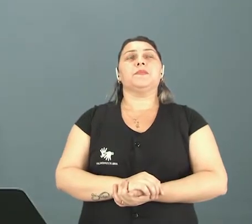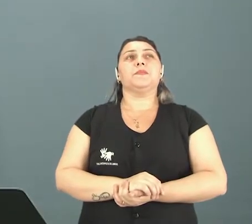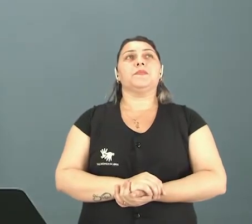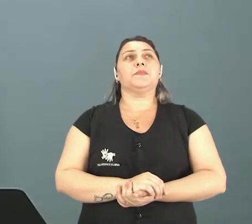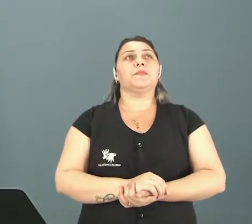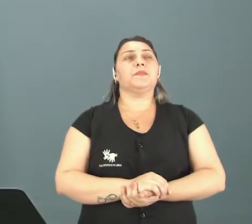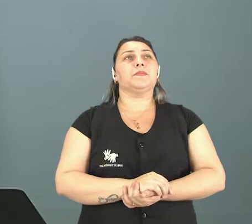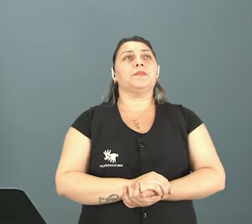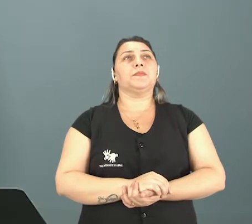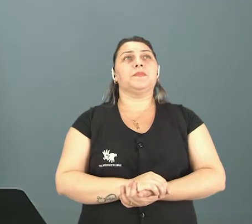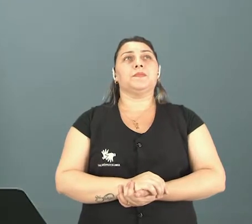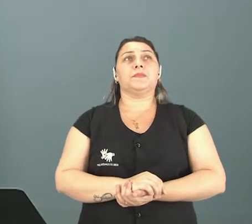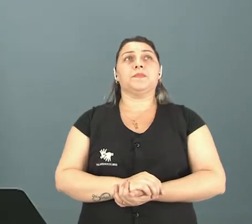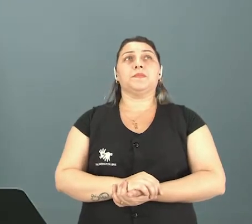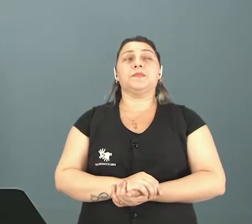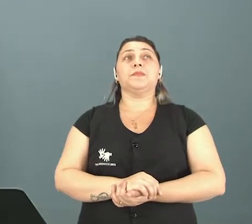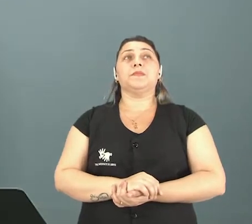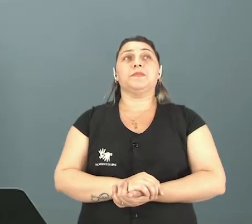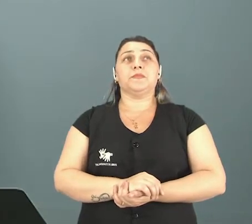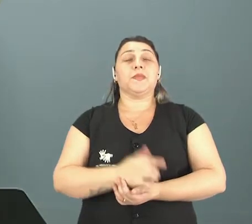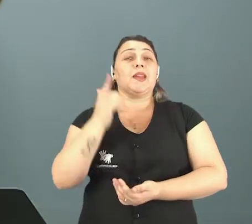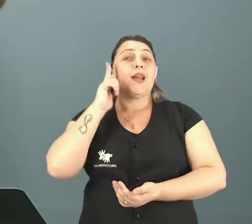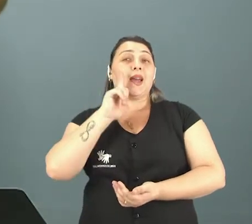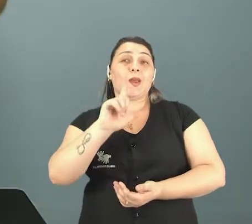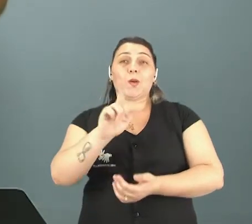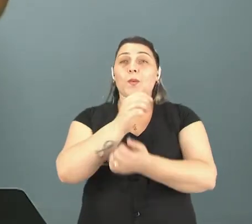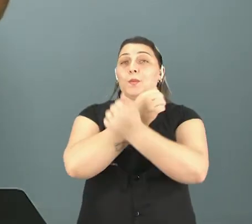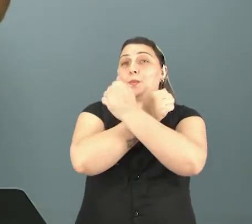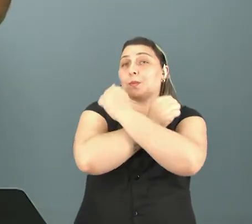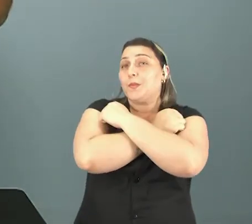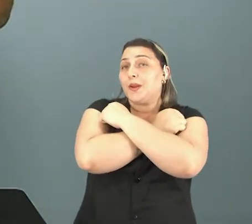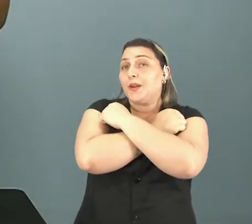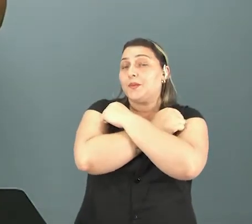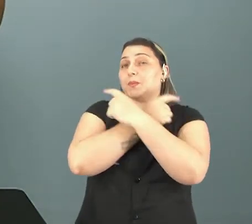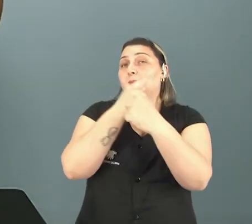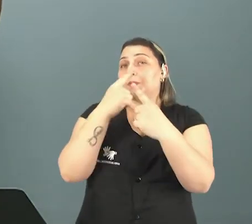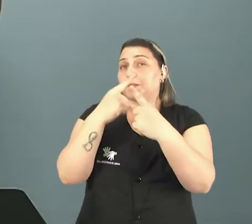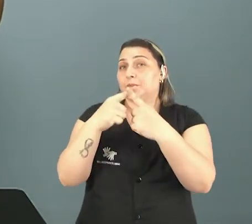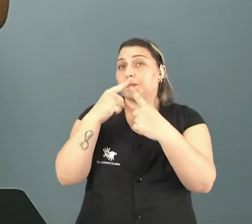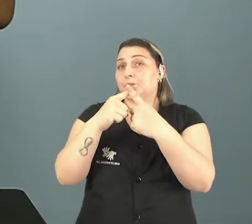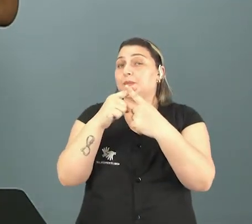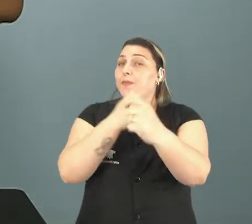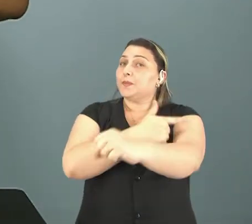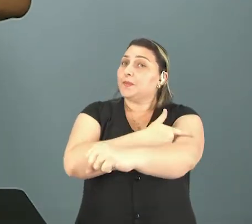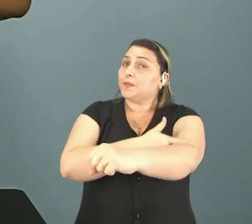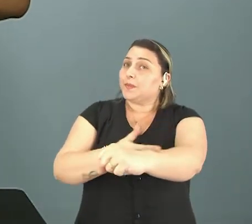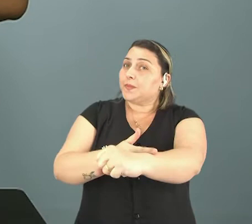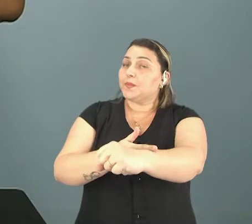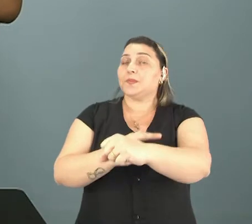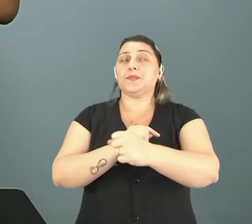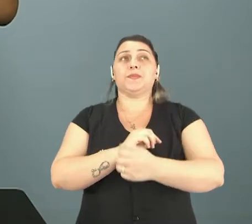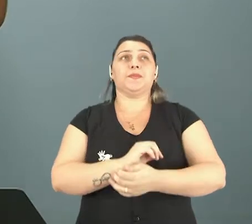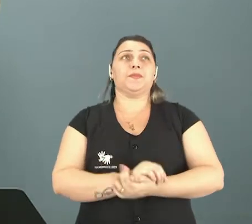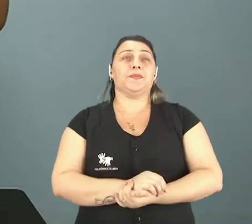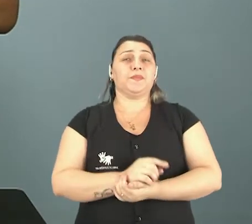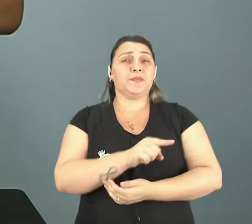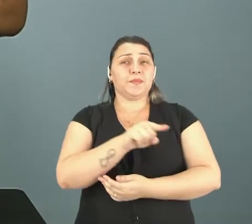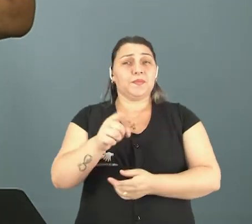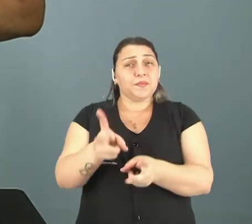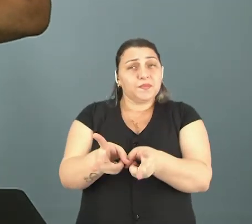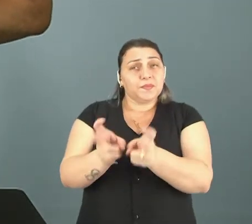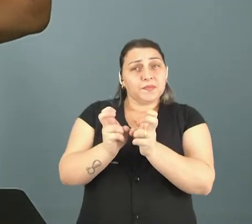dessa maravilhosa ação, ainda ganhou um abraço. Isso mesmo. Então, vocês